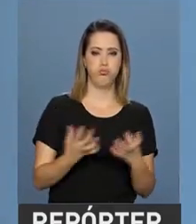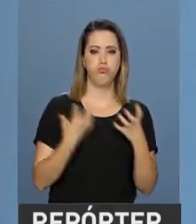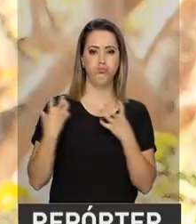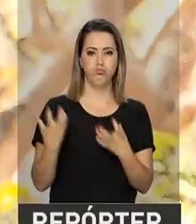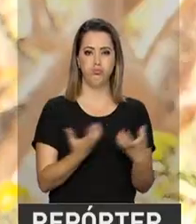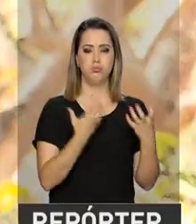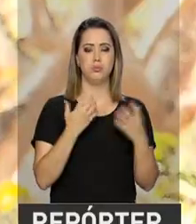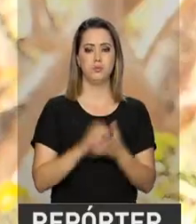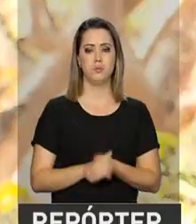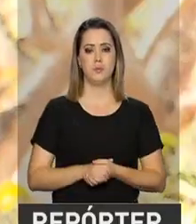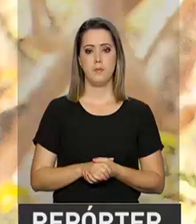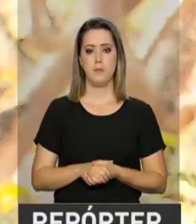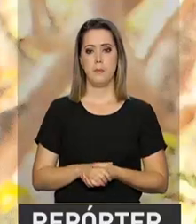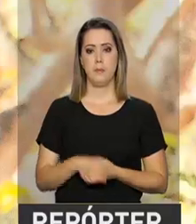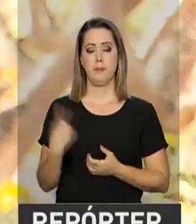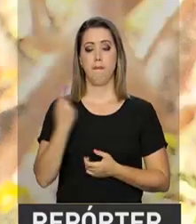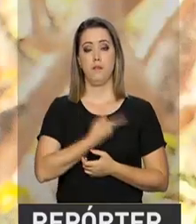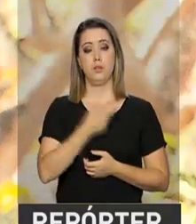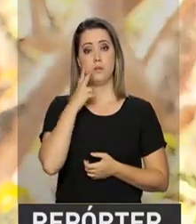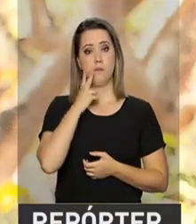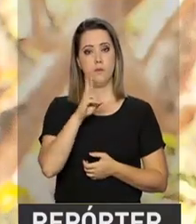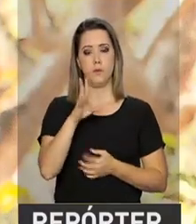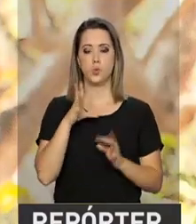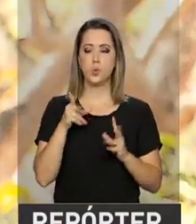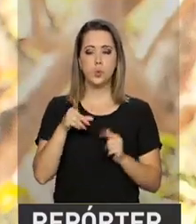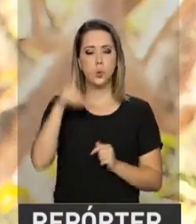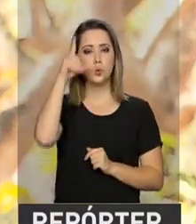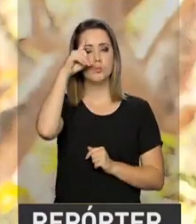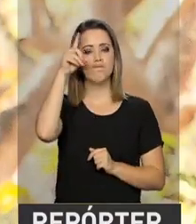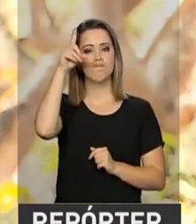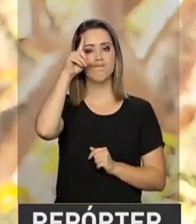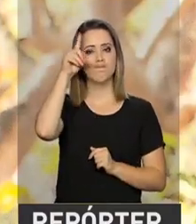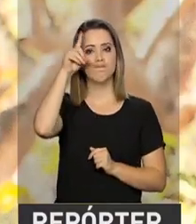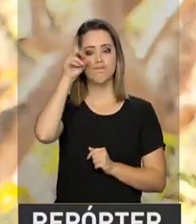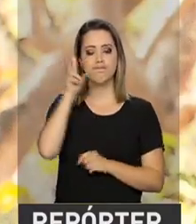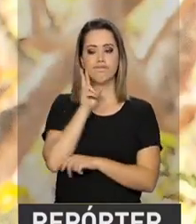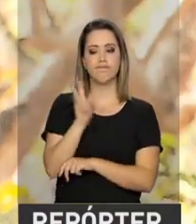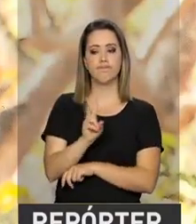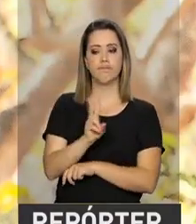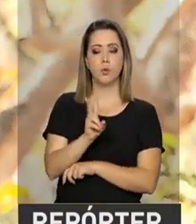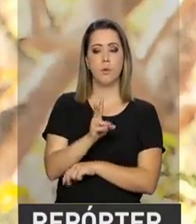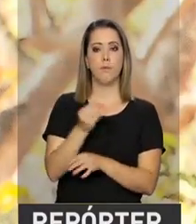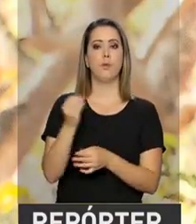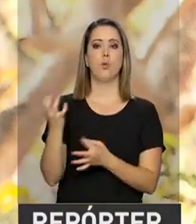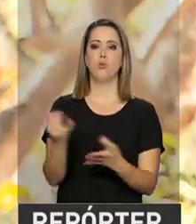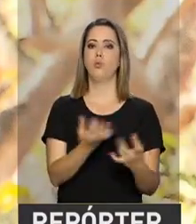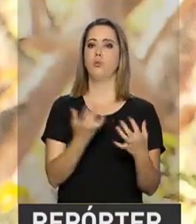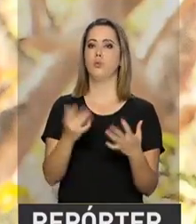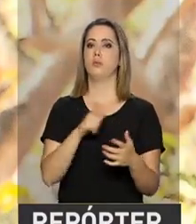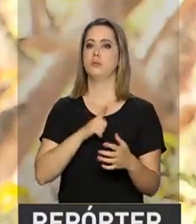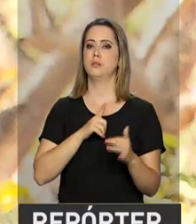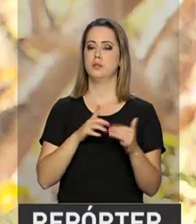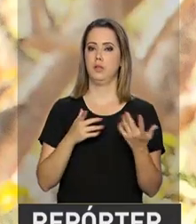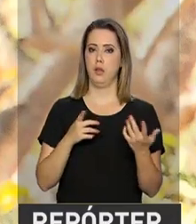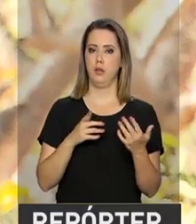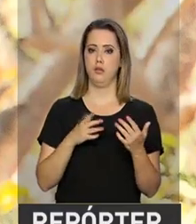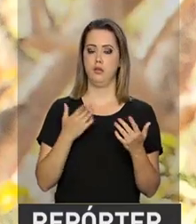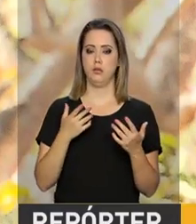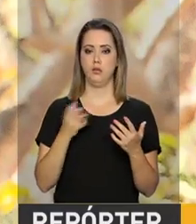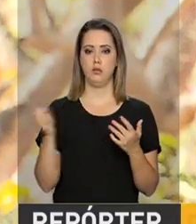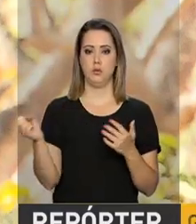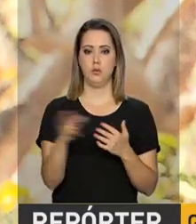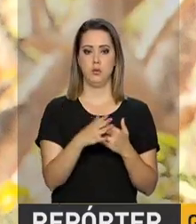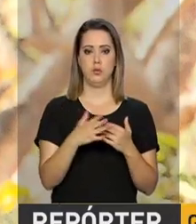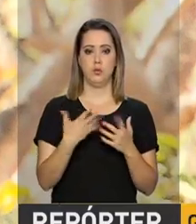país nós fazemos um acompanhamento Diário da situação de de incêndios florestais no país para ver se existe uma um